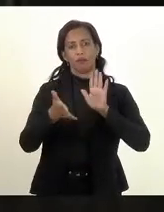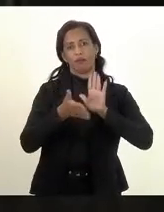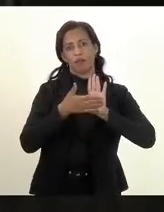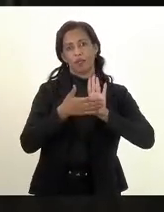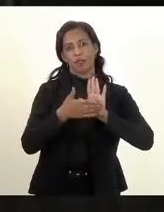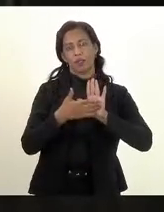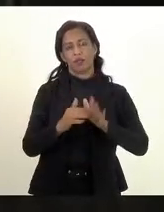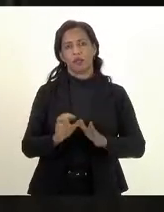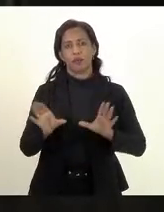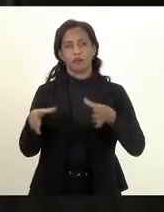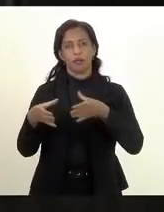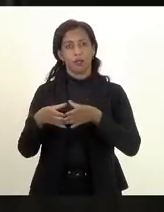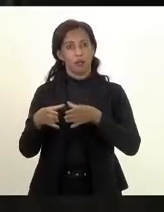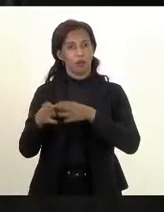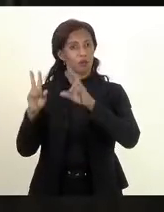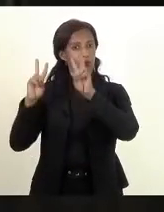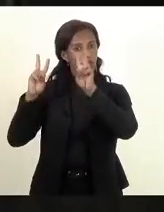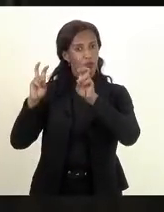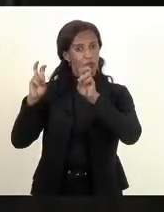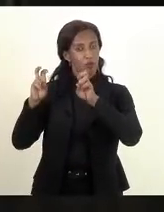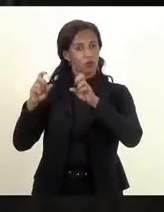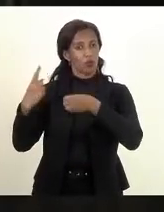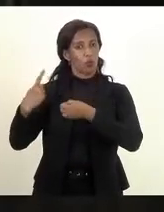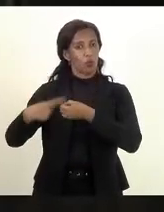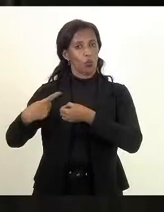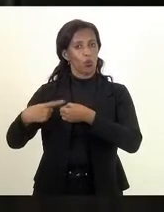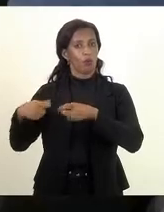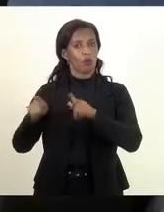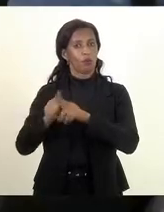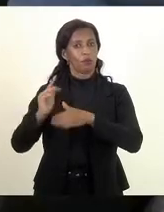pela Comissão de Assuntos Municipais e Desenvolvimento Regional.